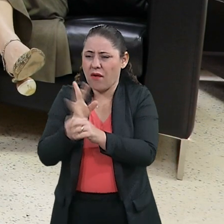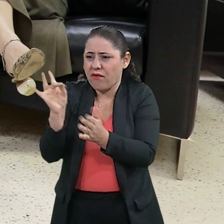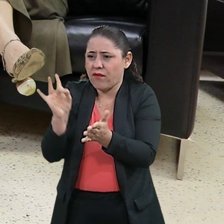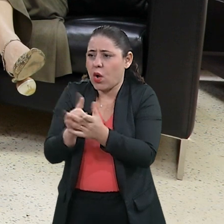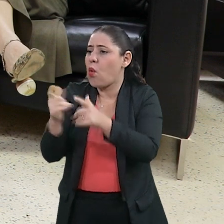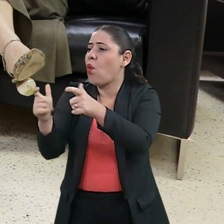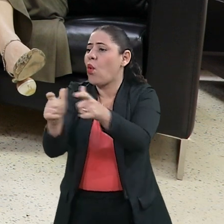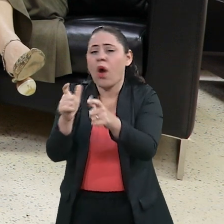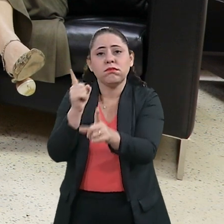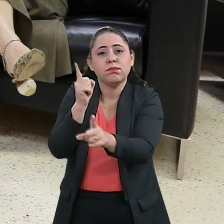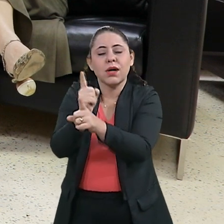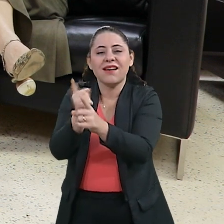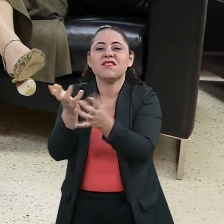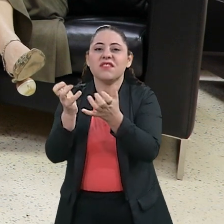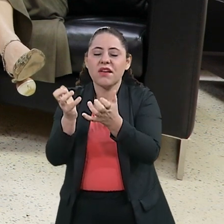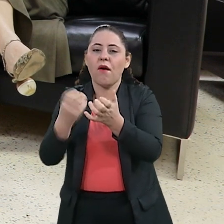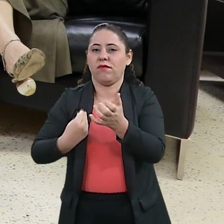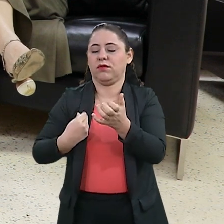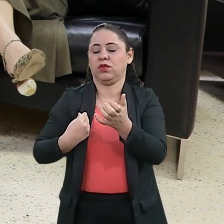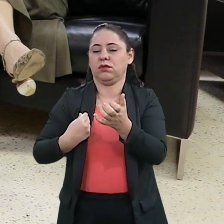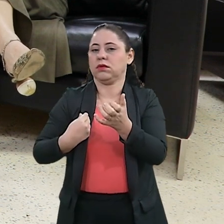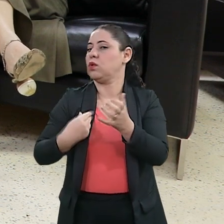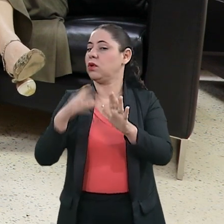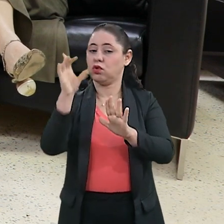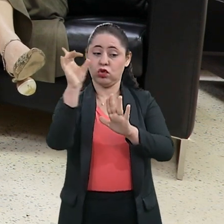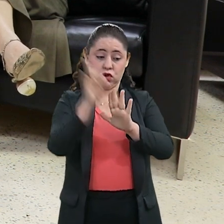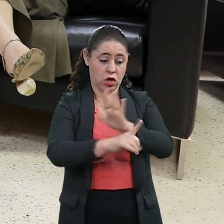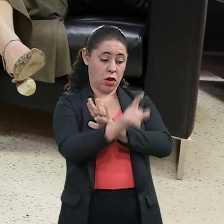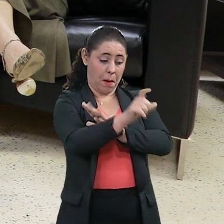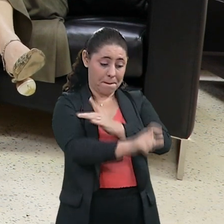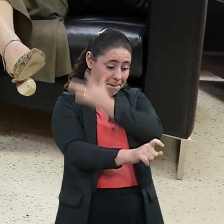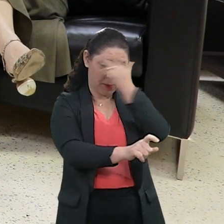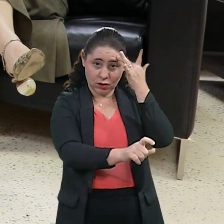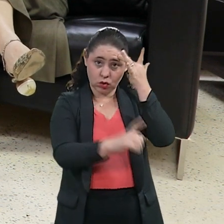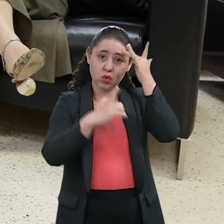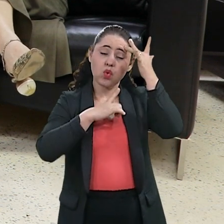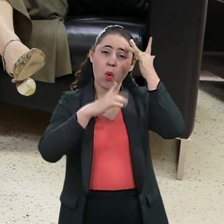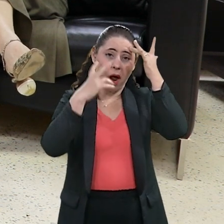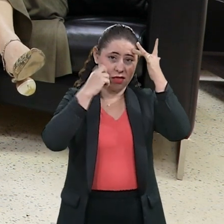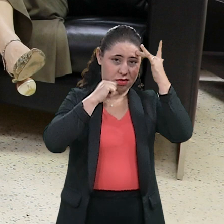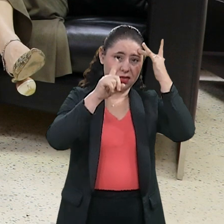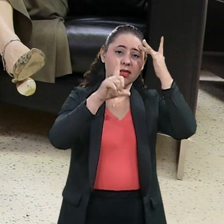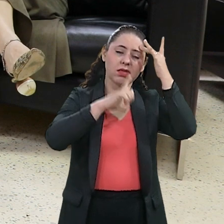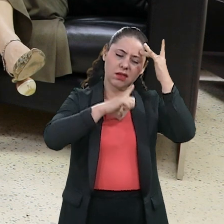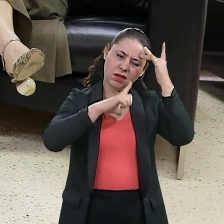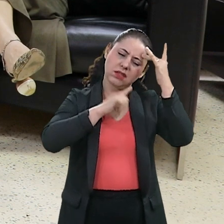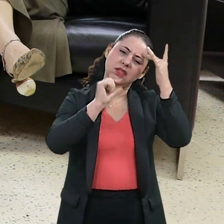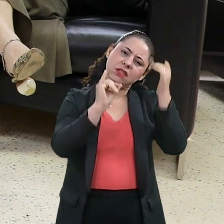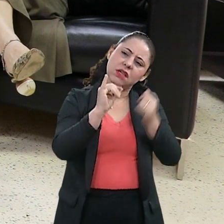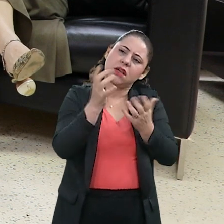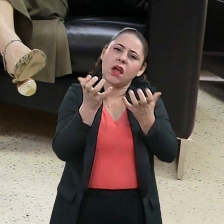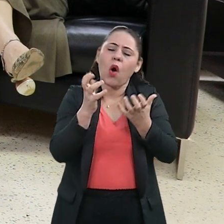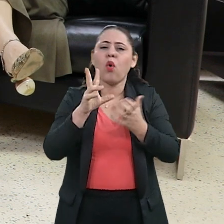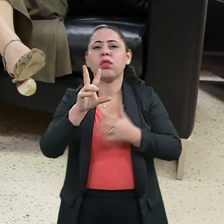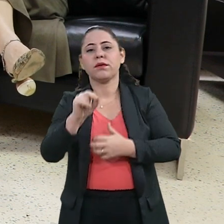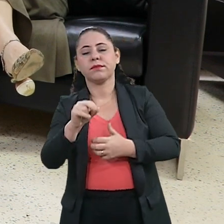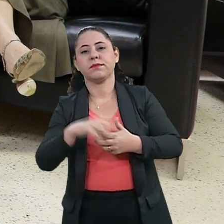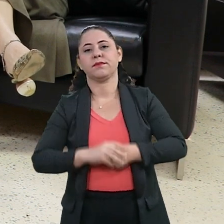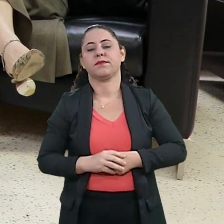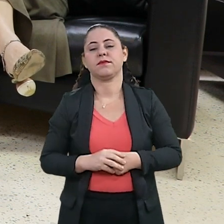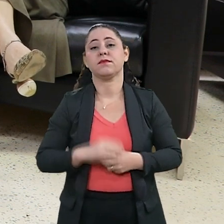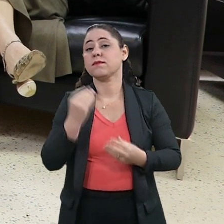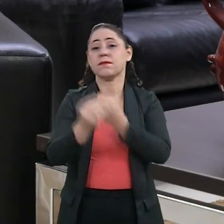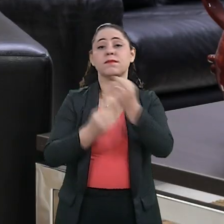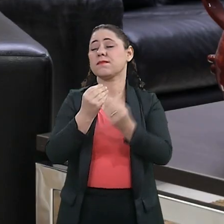uma busca efetiva de onde estão essas pessoas. Aí é um direito que o adotado vai escolher se ele vai exercer ou